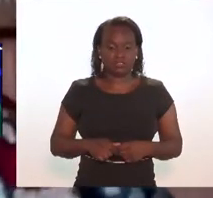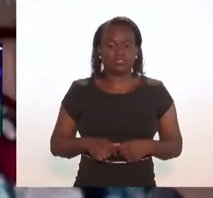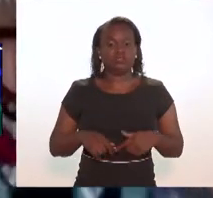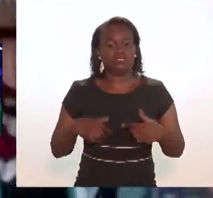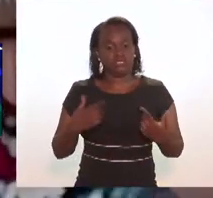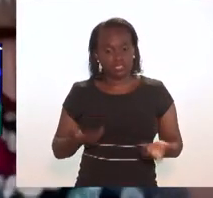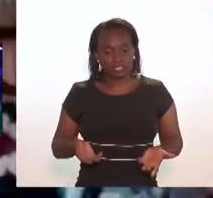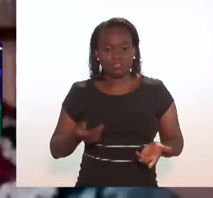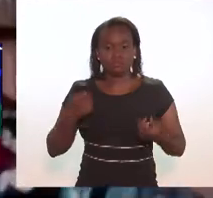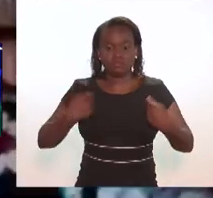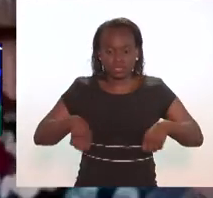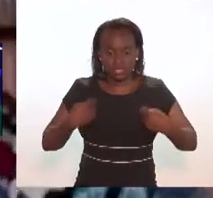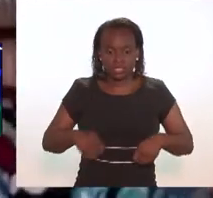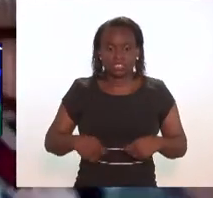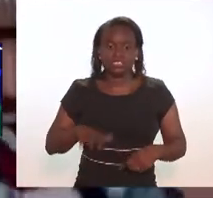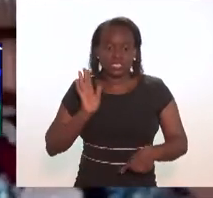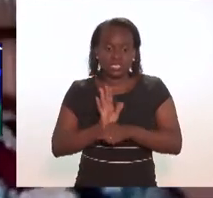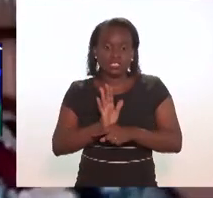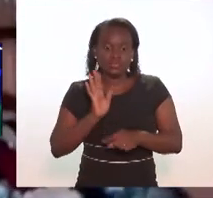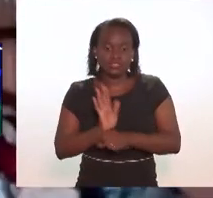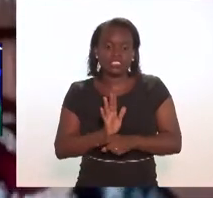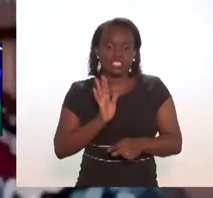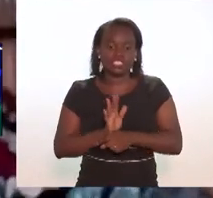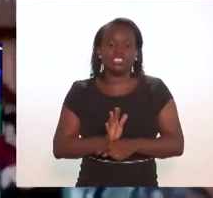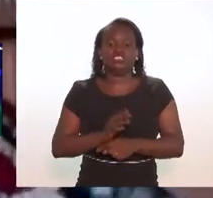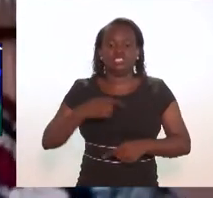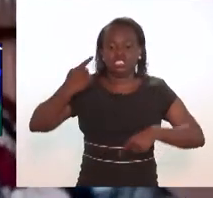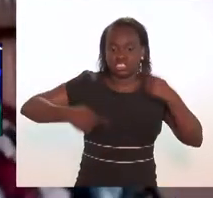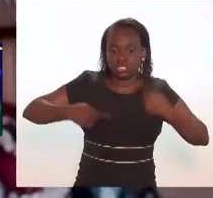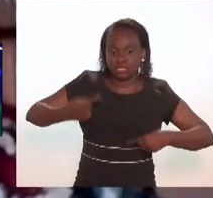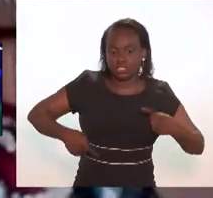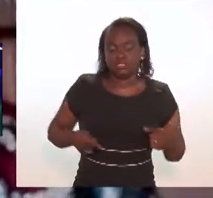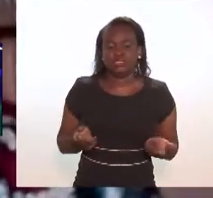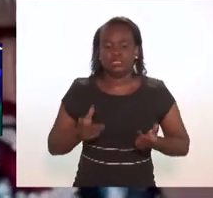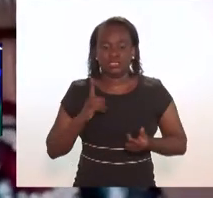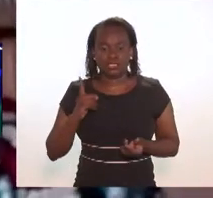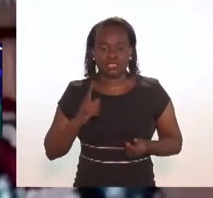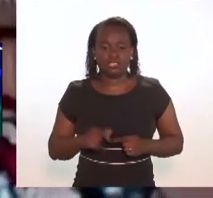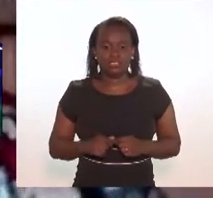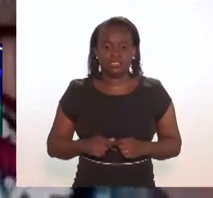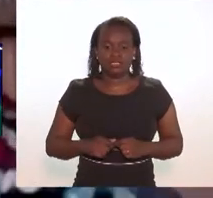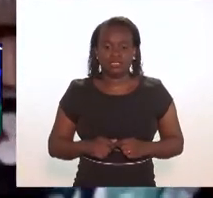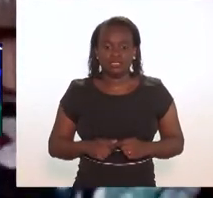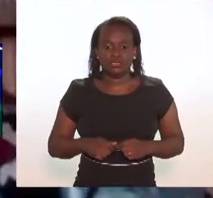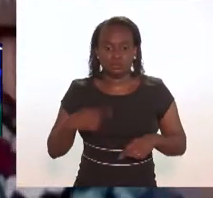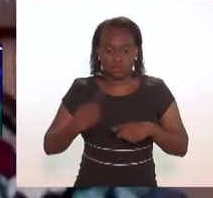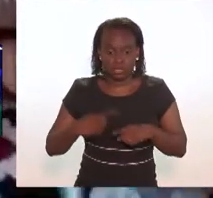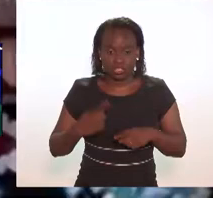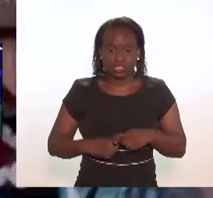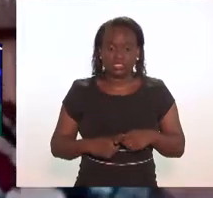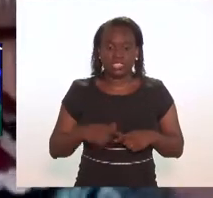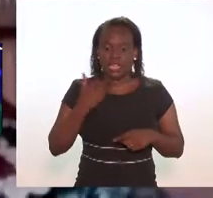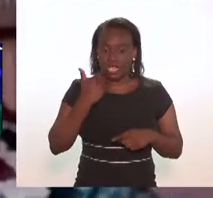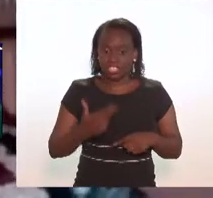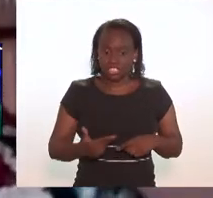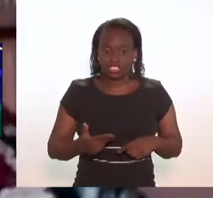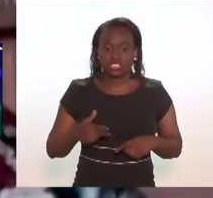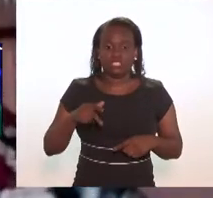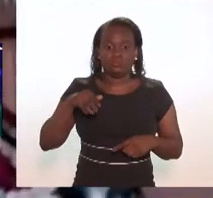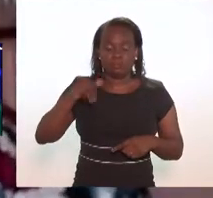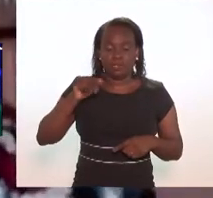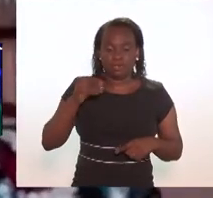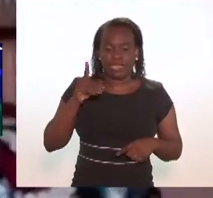Como língua. A gente tem defendido essa disputa de mandata. Porque no latim é manus